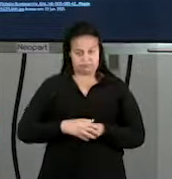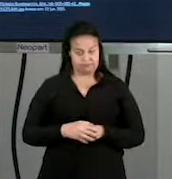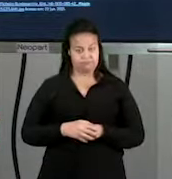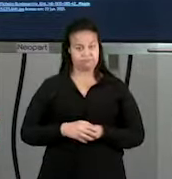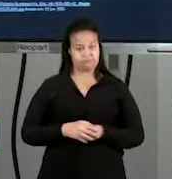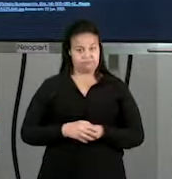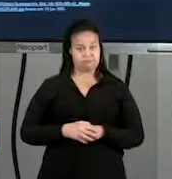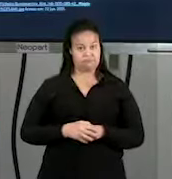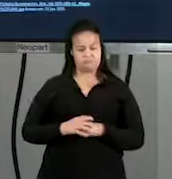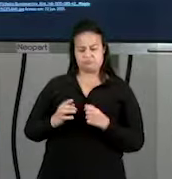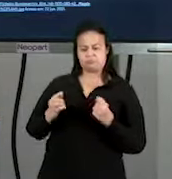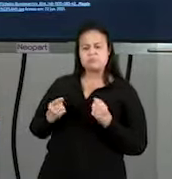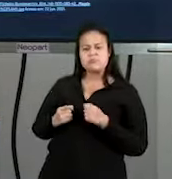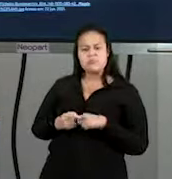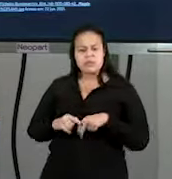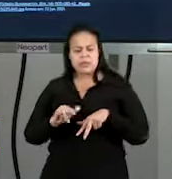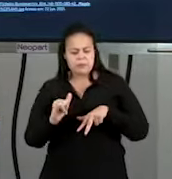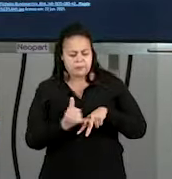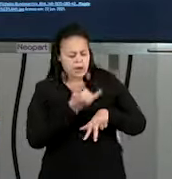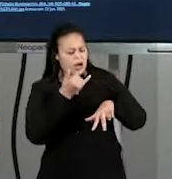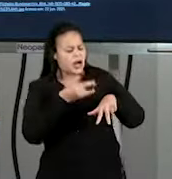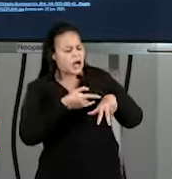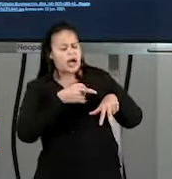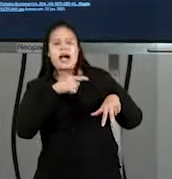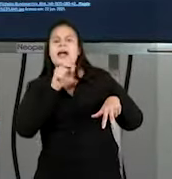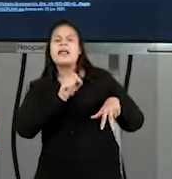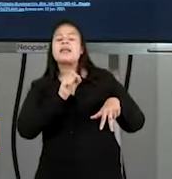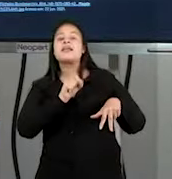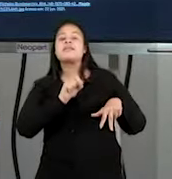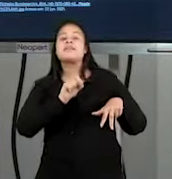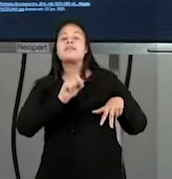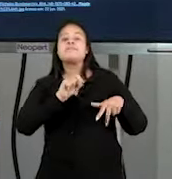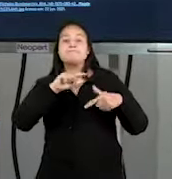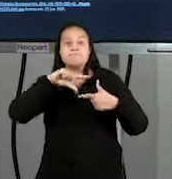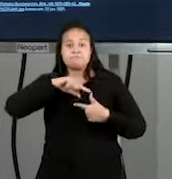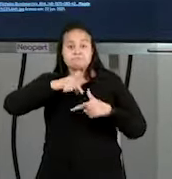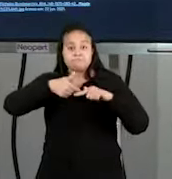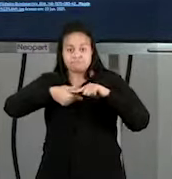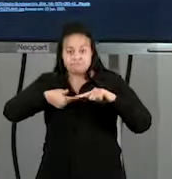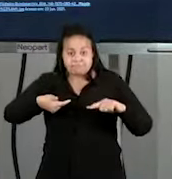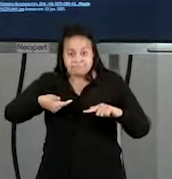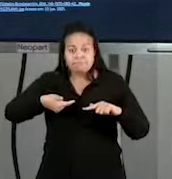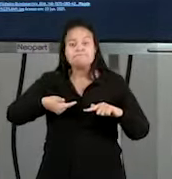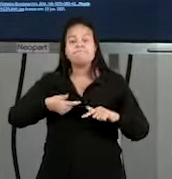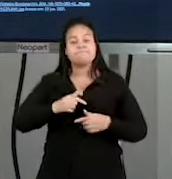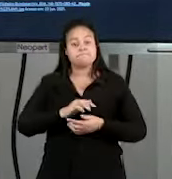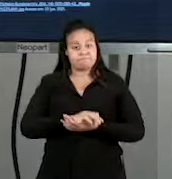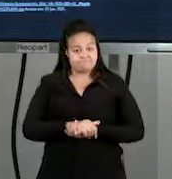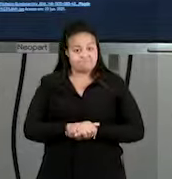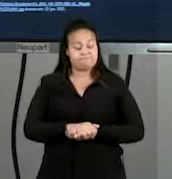pelo assassinato era um judeu. Então, em retaliação a um crime,